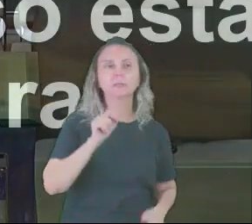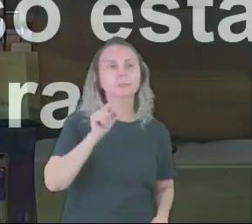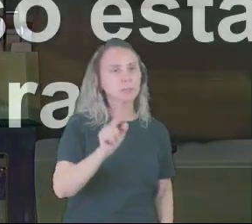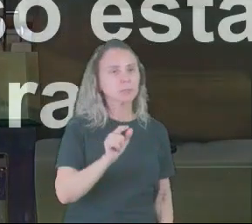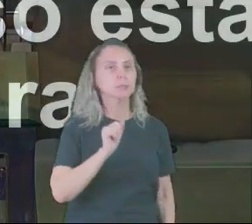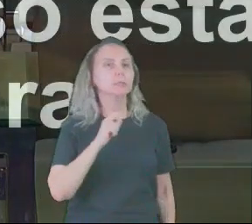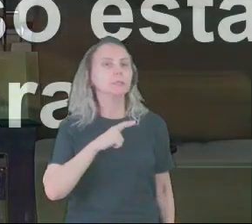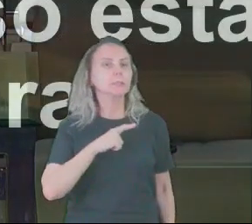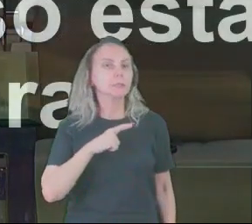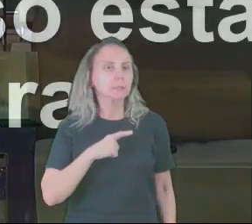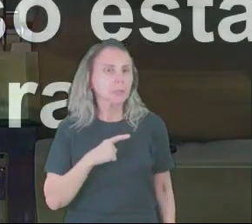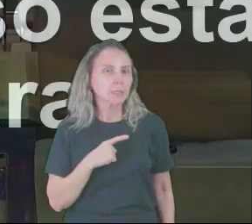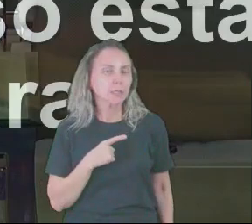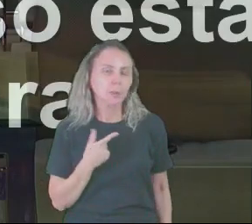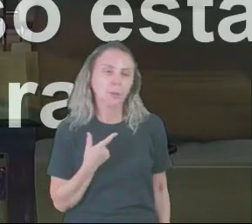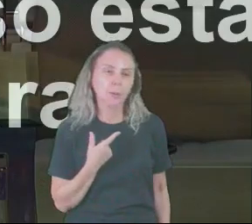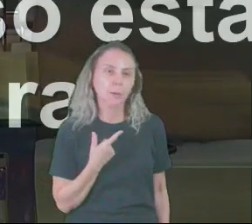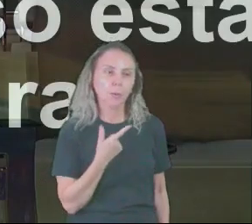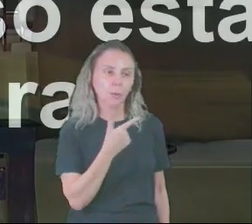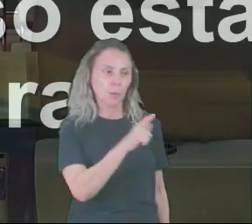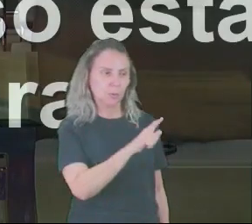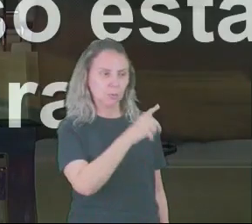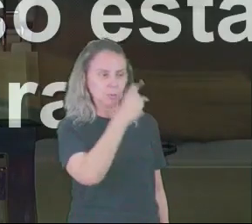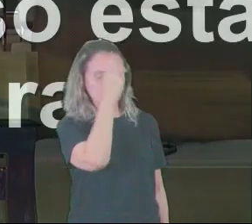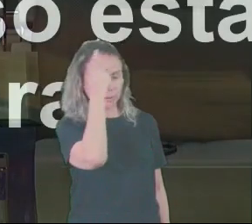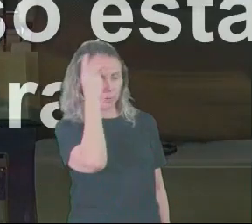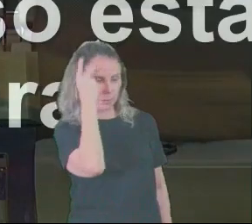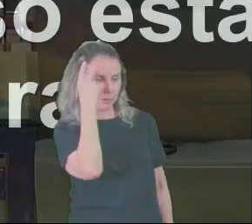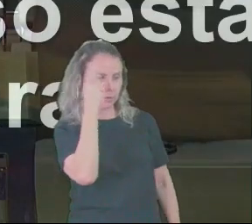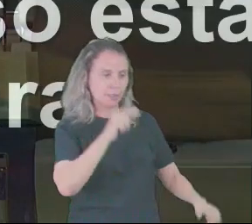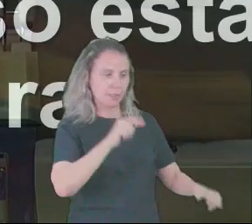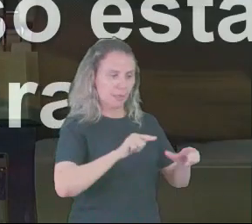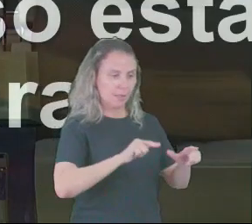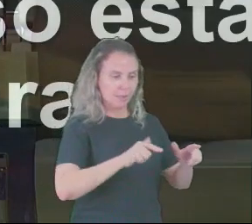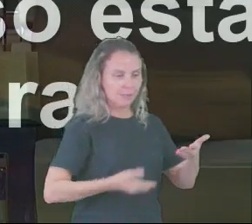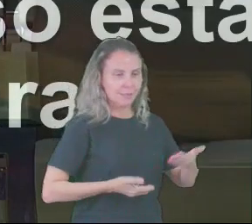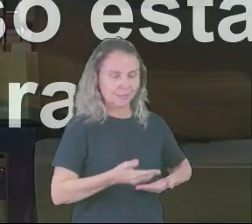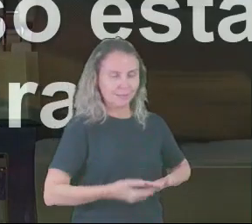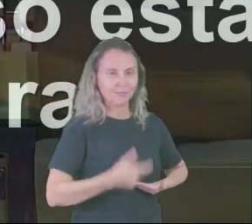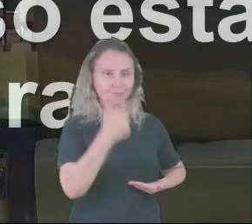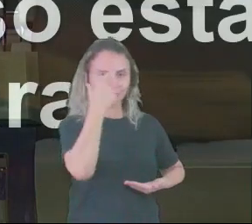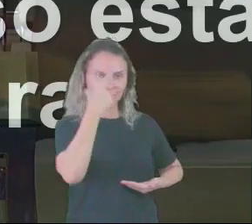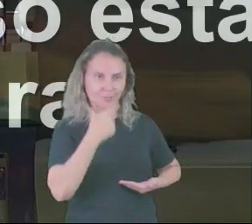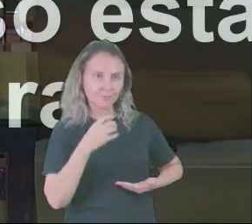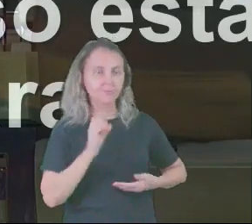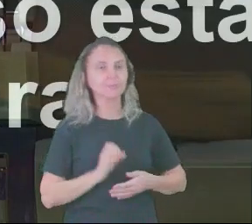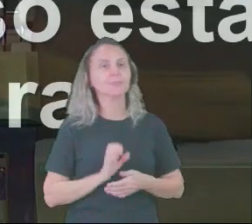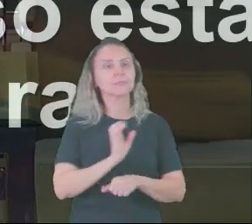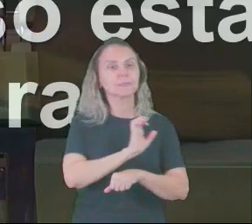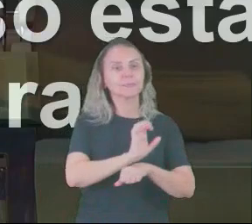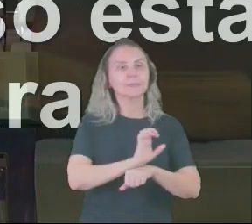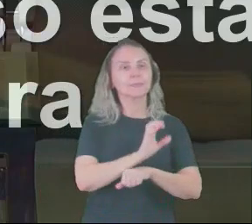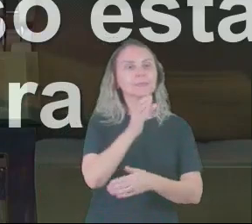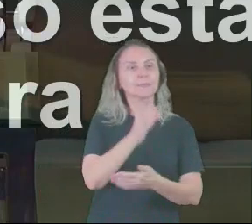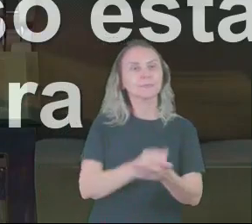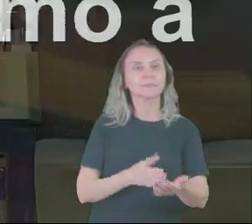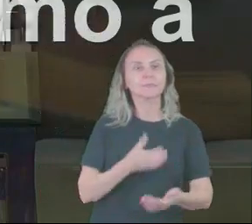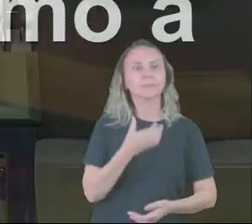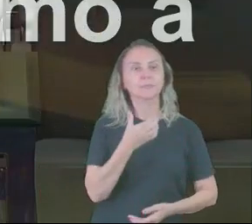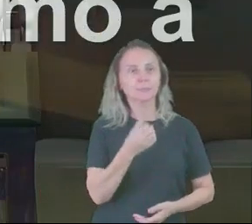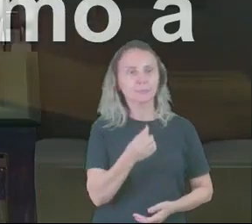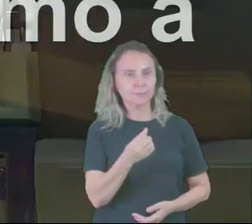tem outros trabalhadores que trabalham para si Efésios Capítulo 6 Versículo 5 e 9